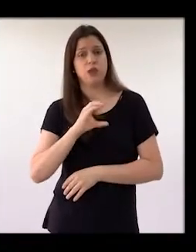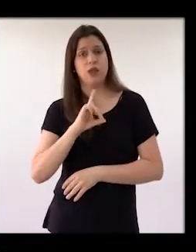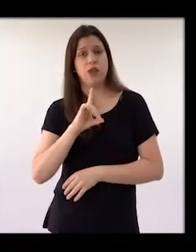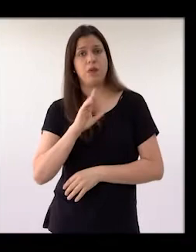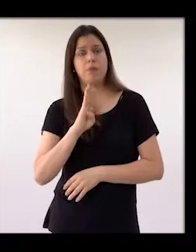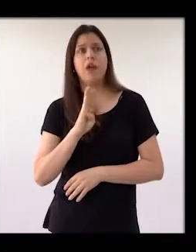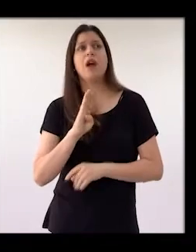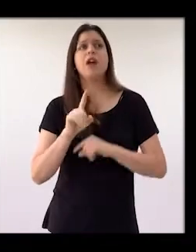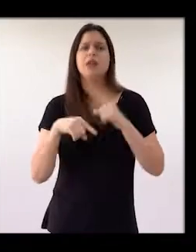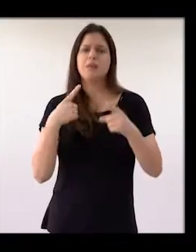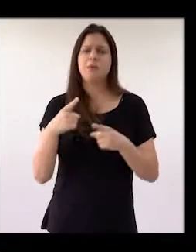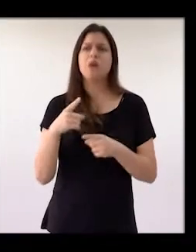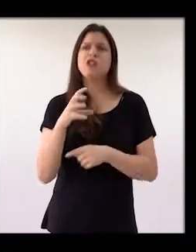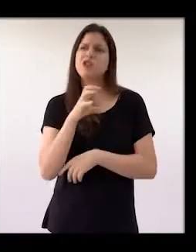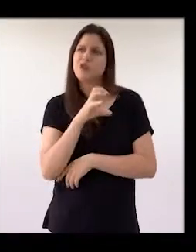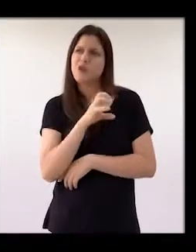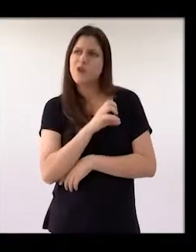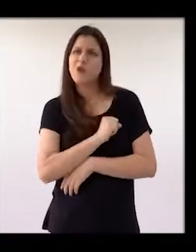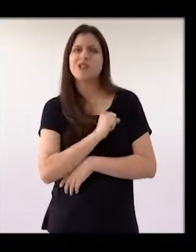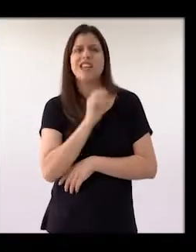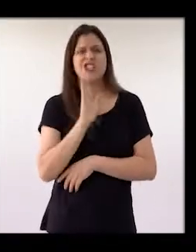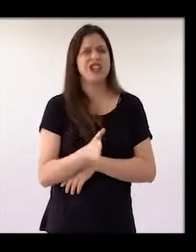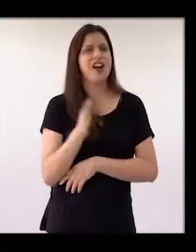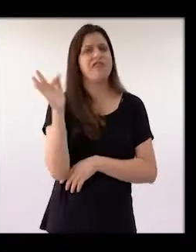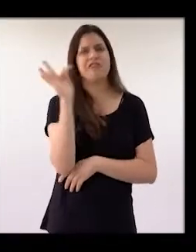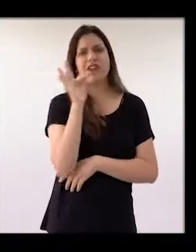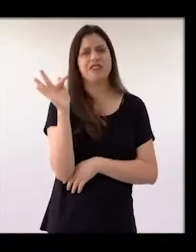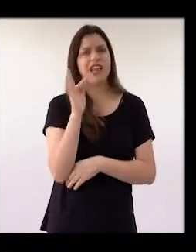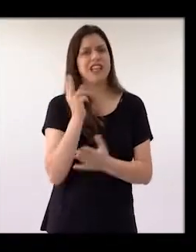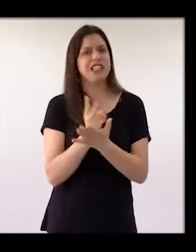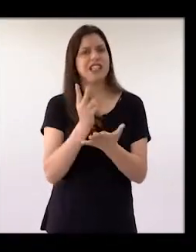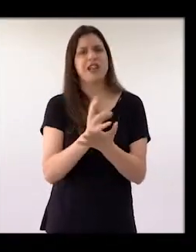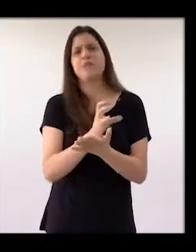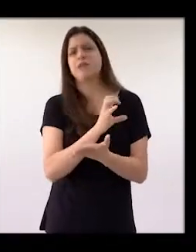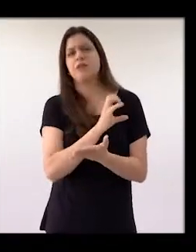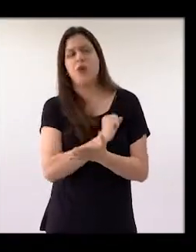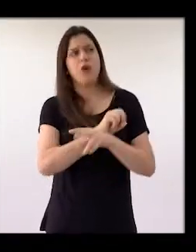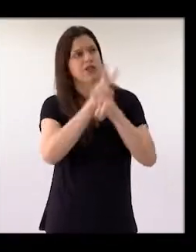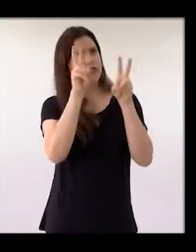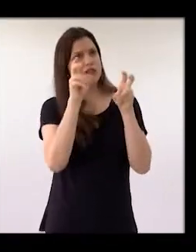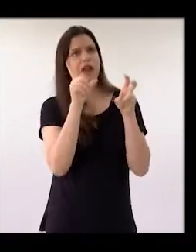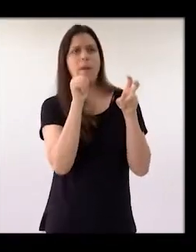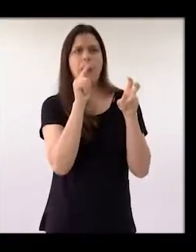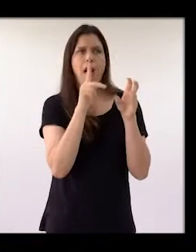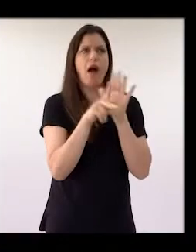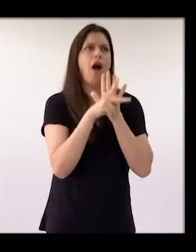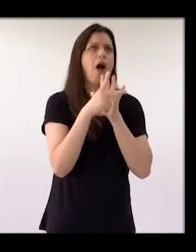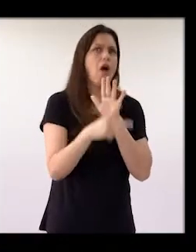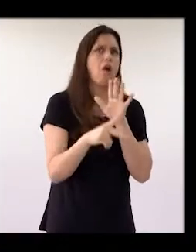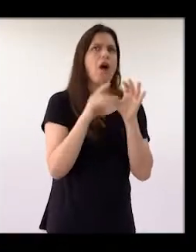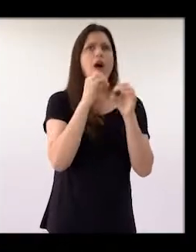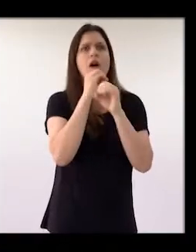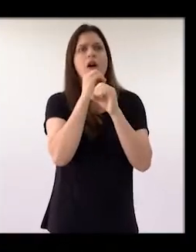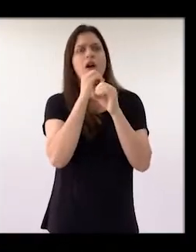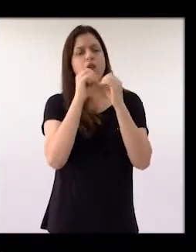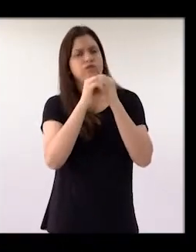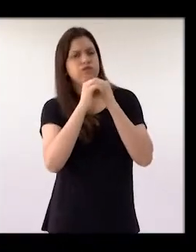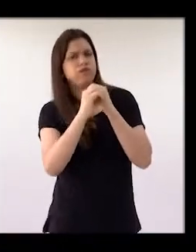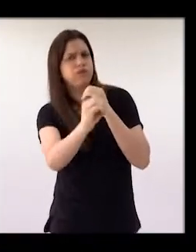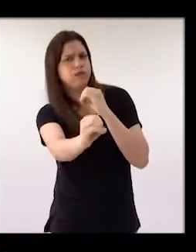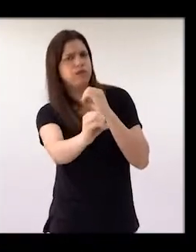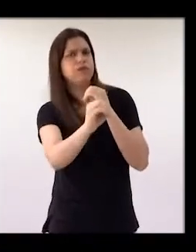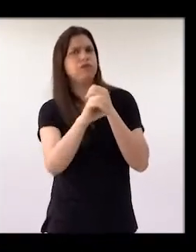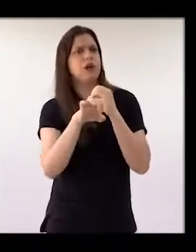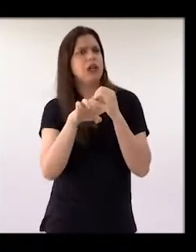realizei disso. E a partir disso eu tomei gosto, né? Já na graduação mesmo eu gostei dessa parte de saneamento, água e esgoto, e eu comecei a desenvolver de